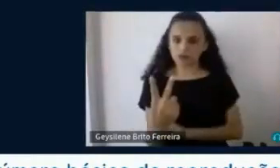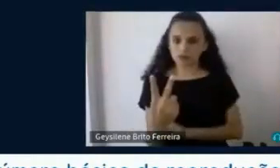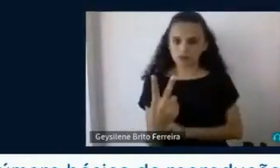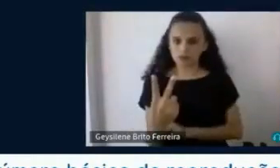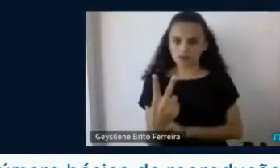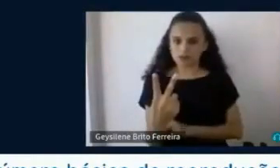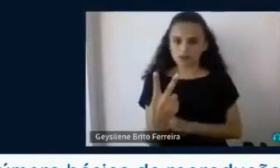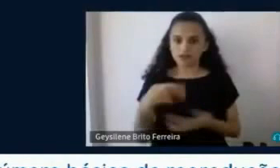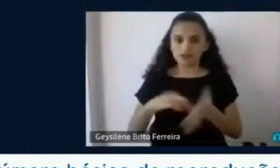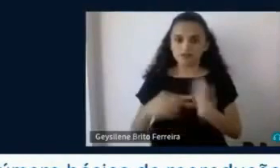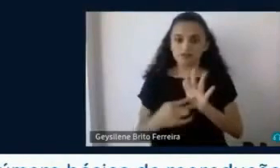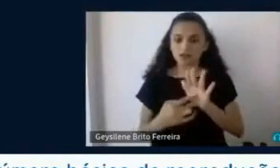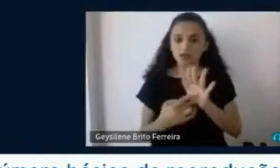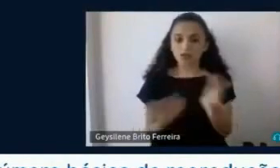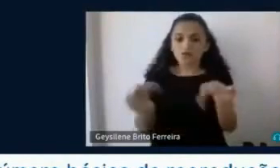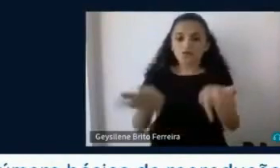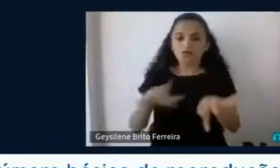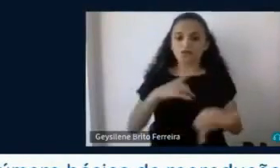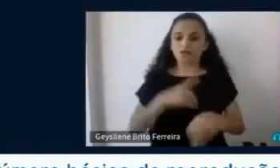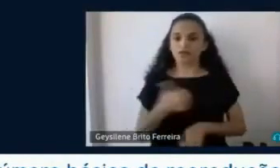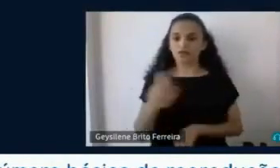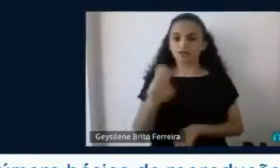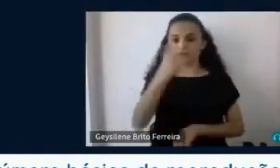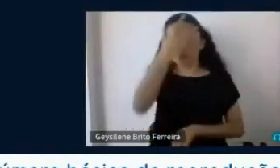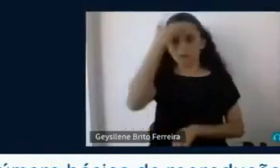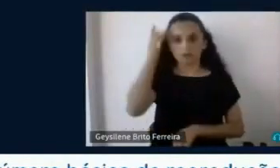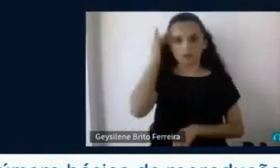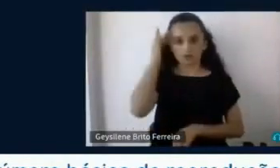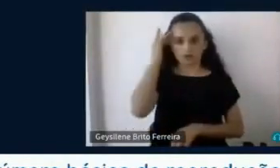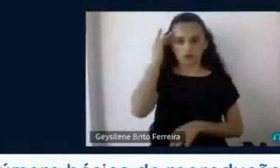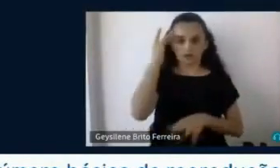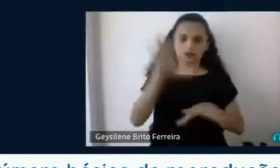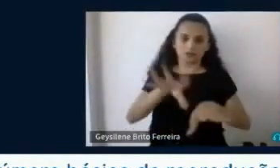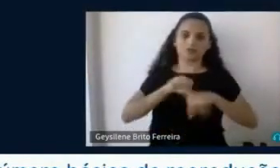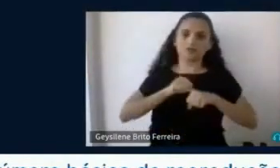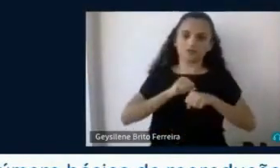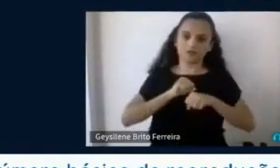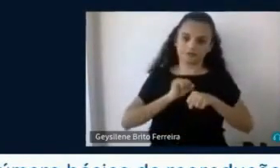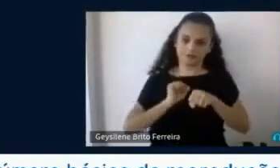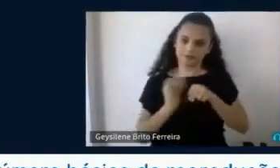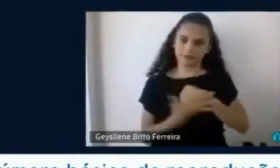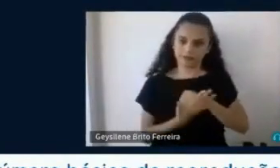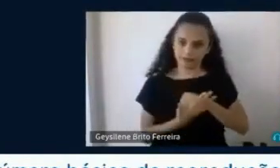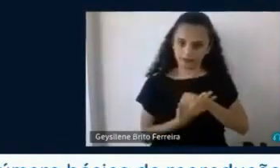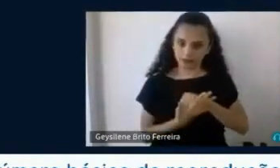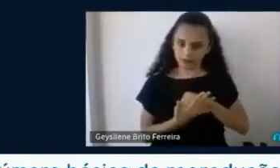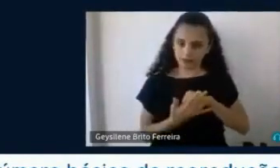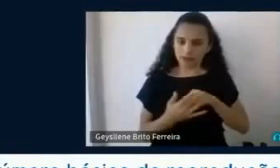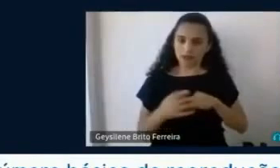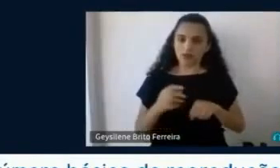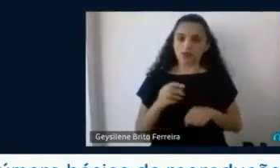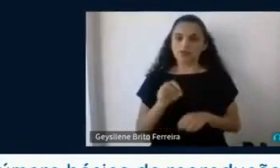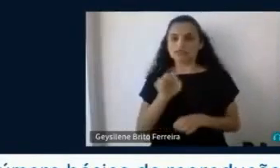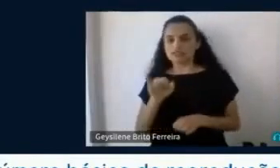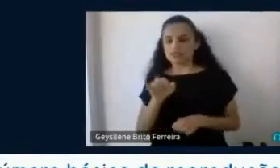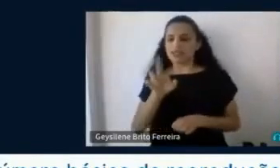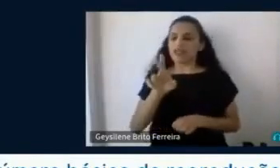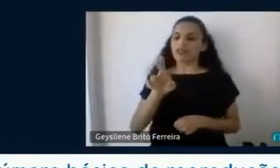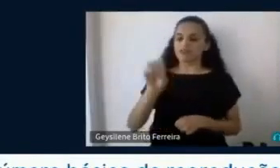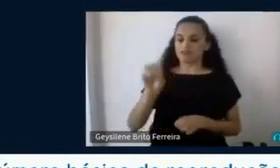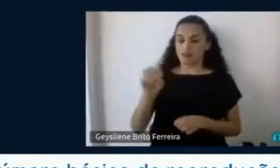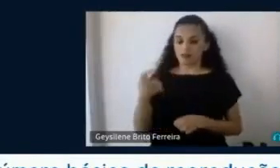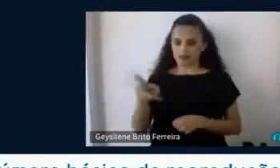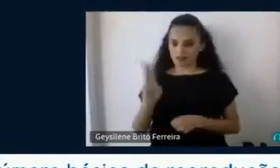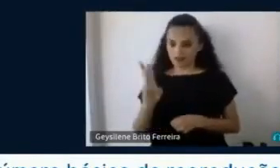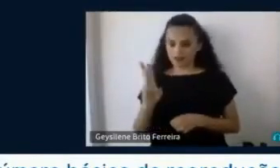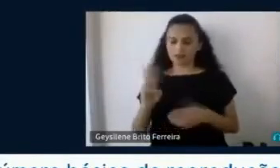15 pessoas infectadas. Com o R0 de 3, eu transmito para 3 e no final tem 40 pessoas